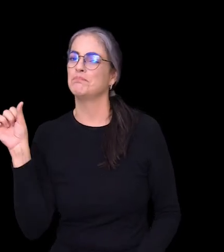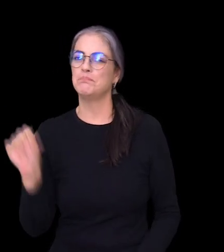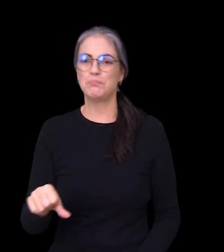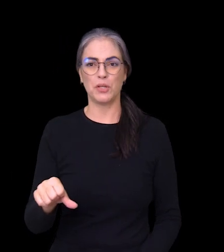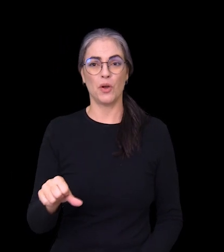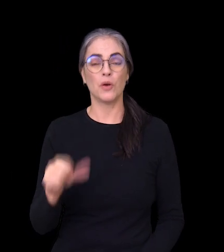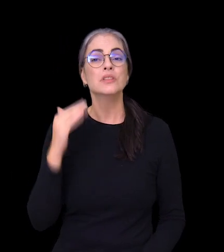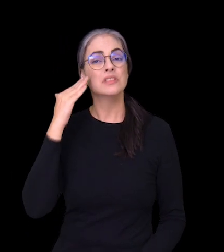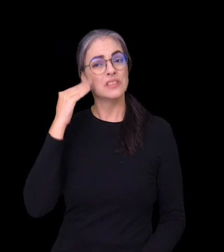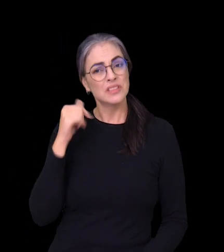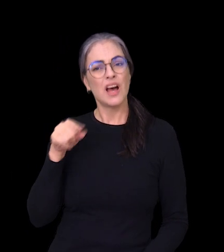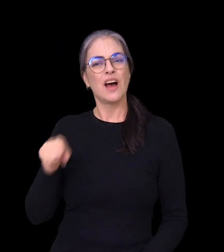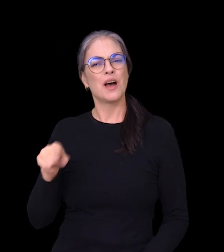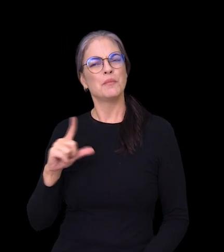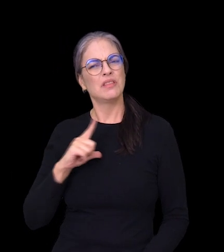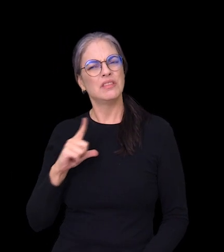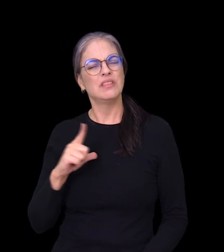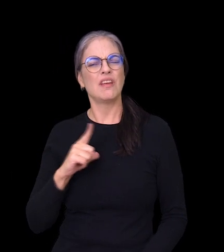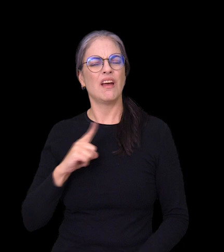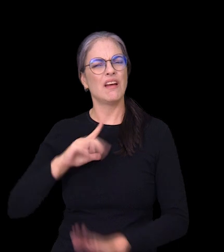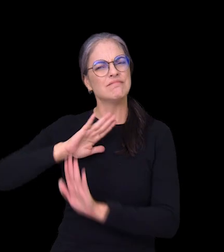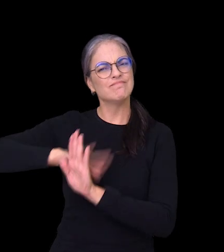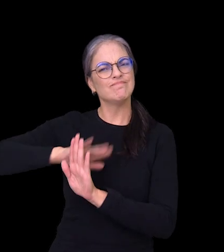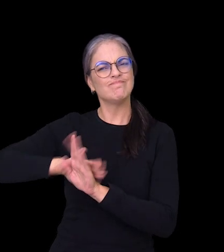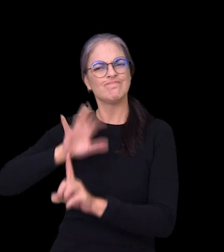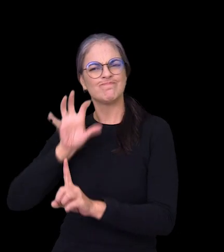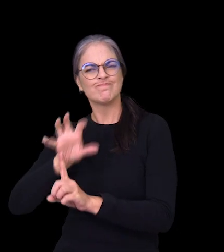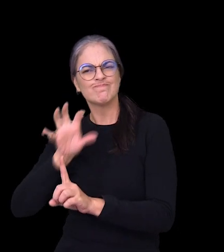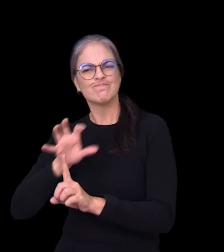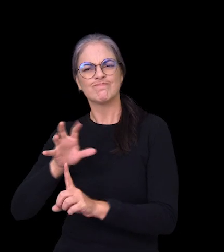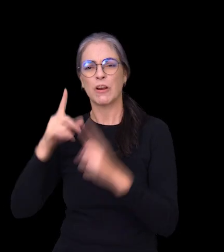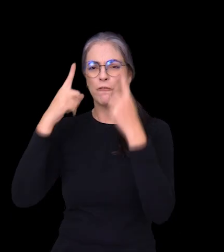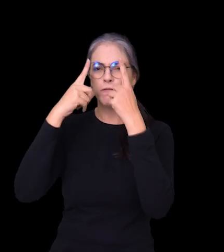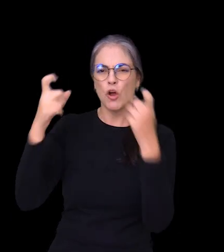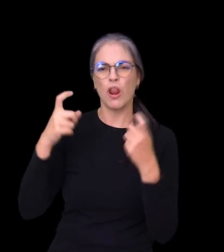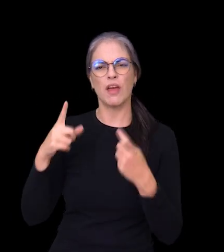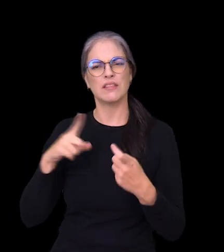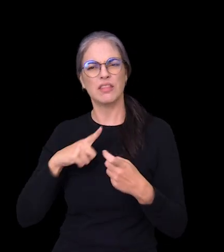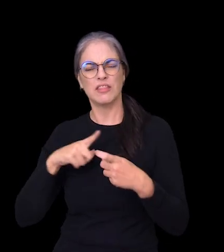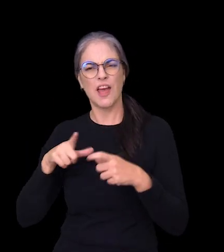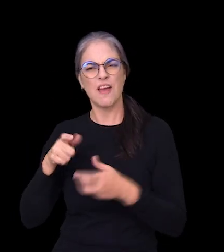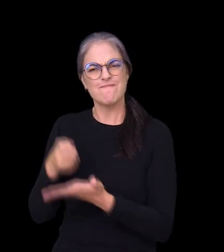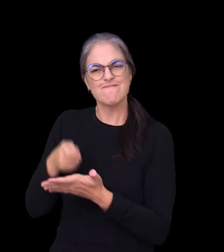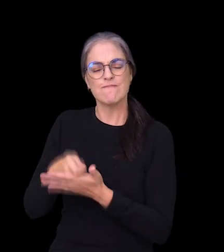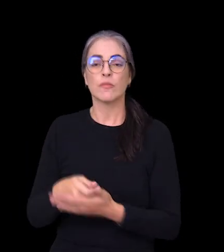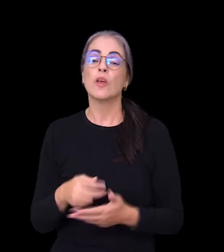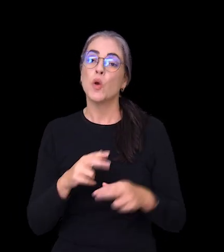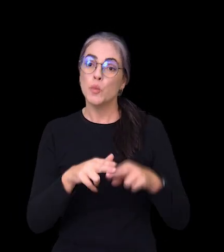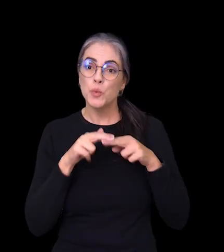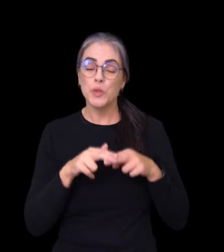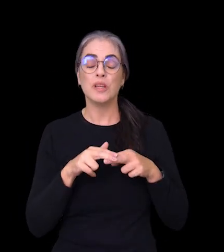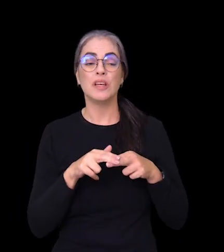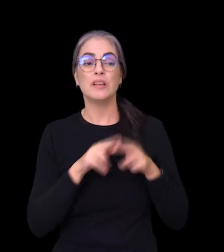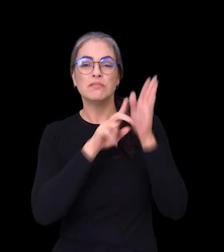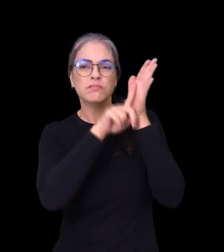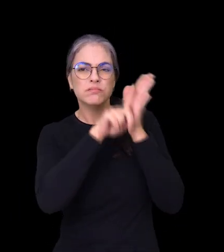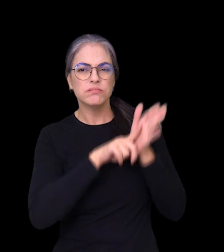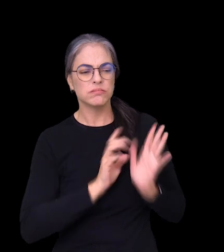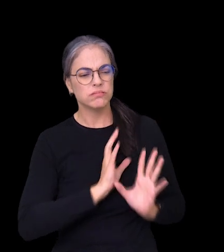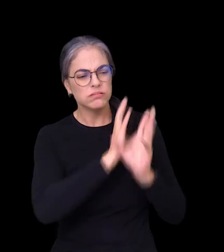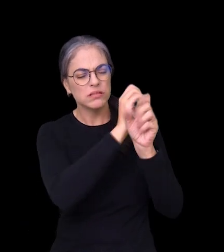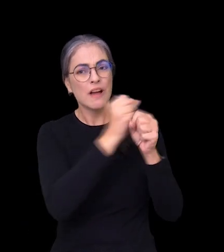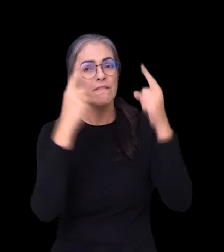um destaque, uma forma ainda mais violenta de aparecer. Tanto que os dados sobre violência sexual infantil no